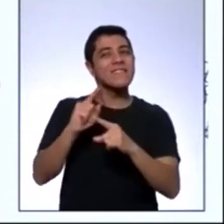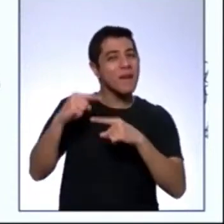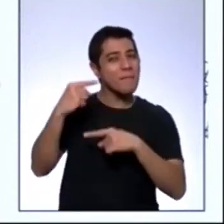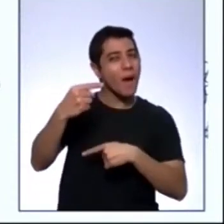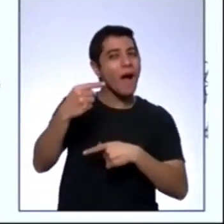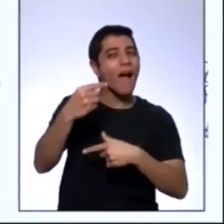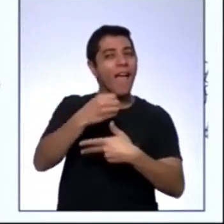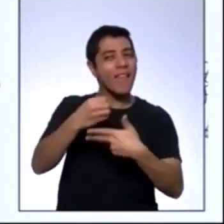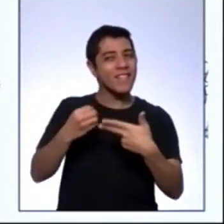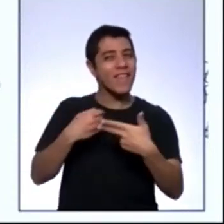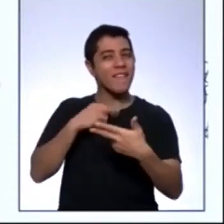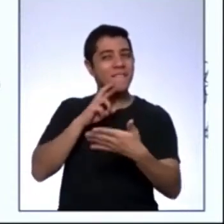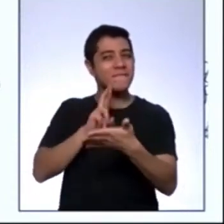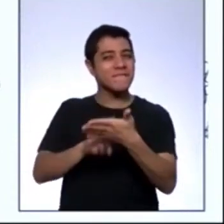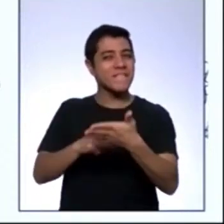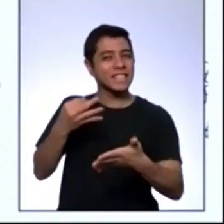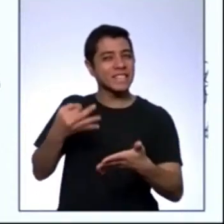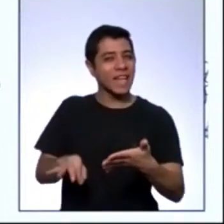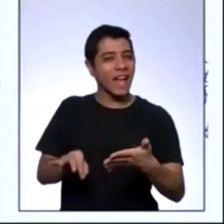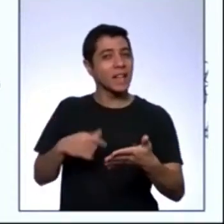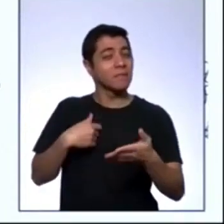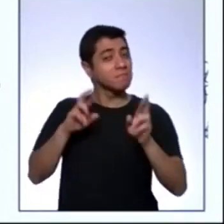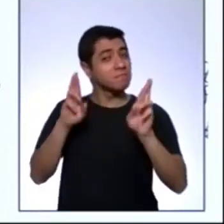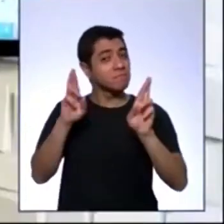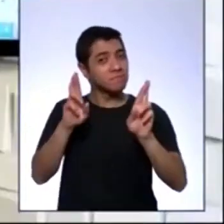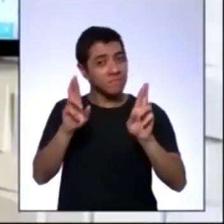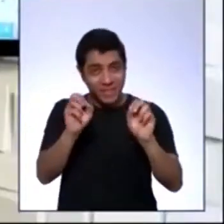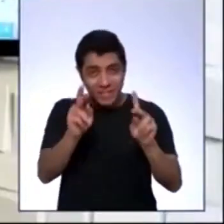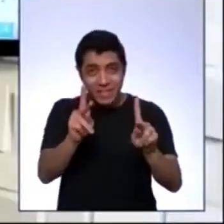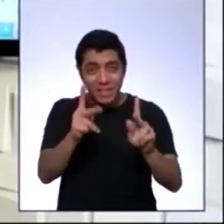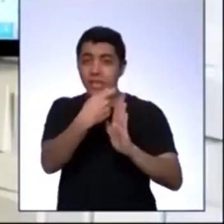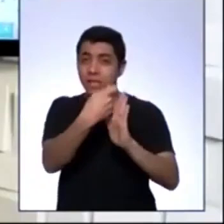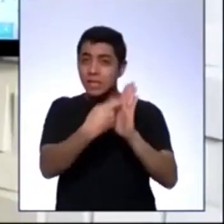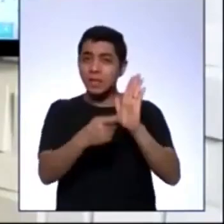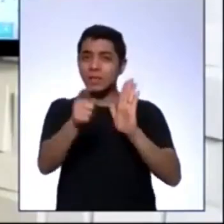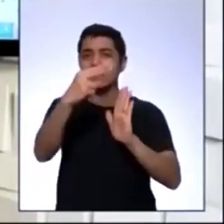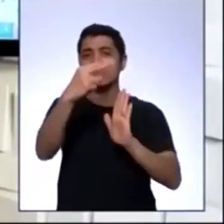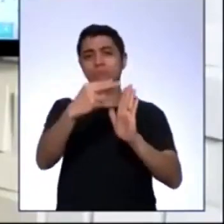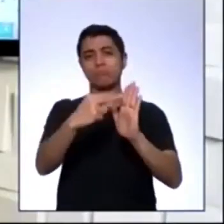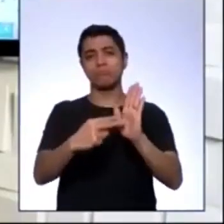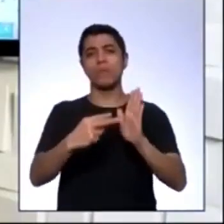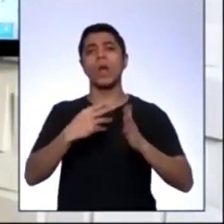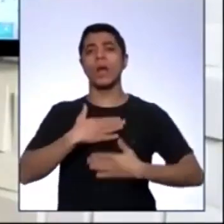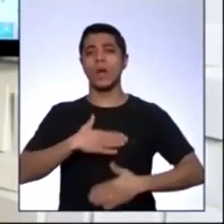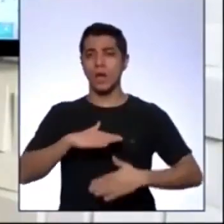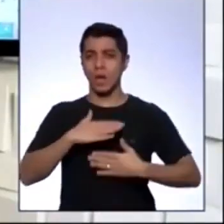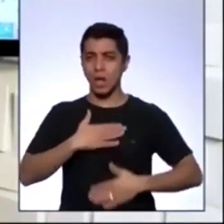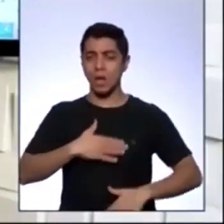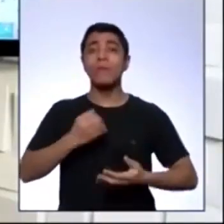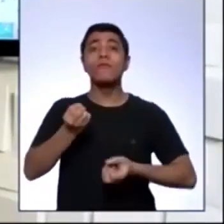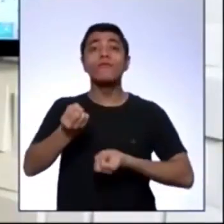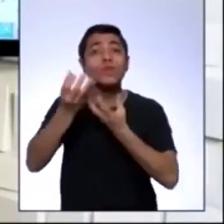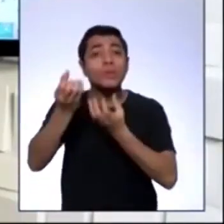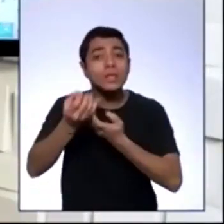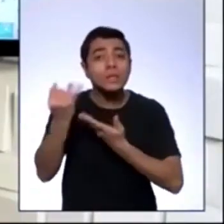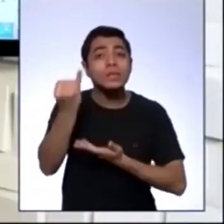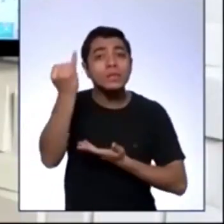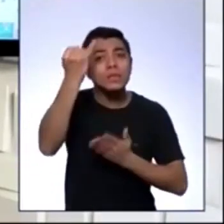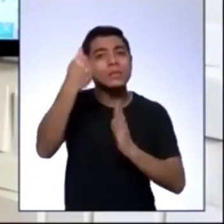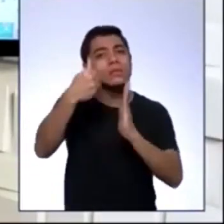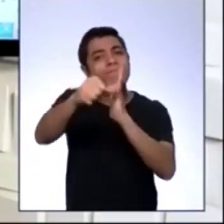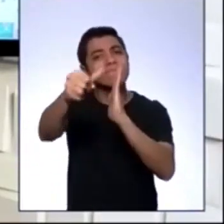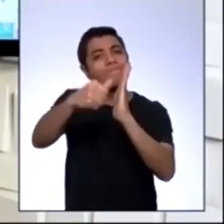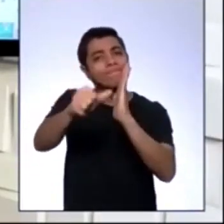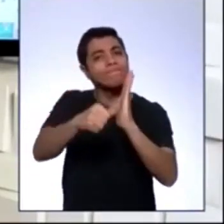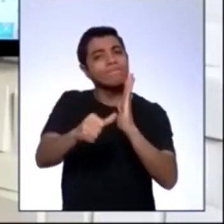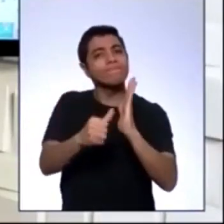acertar né gente espero Leia o texto com calma né grifo as informações importantes